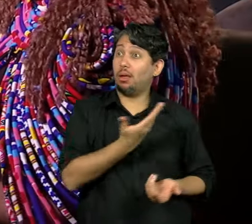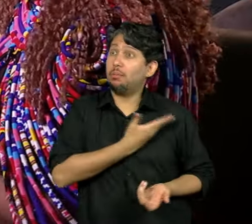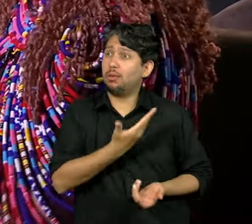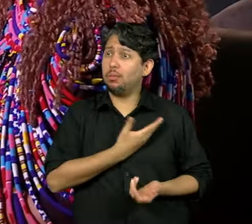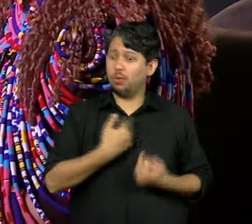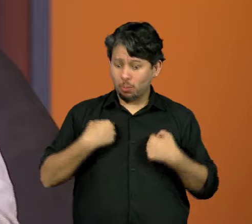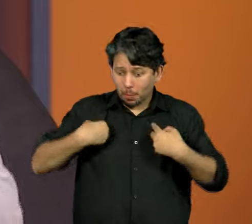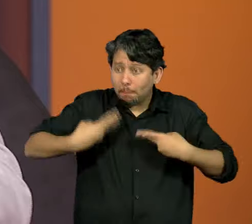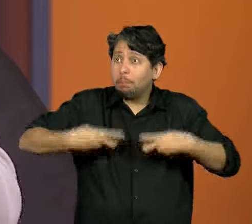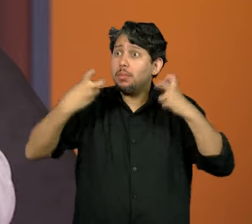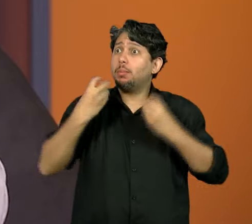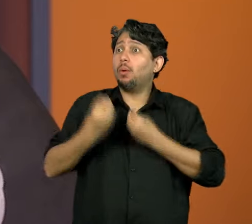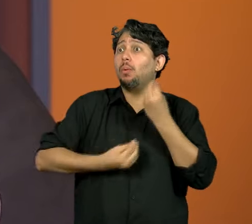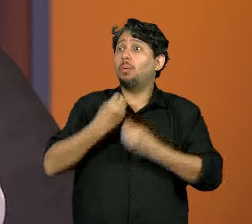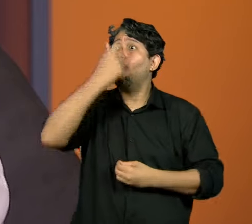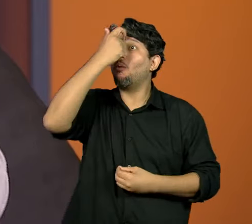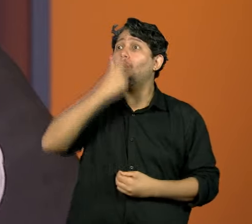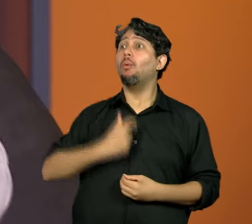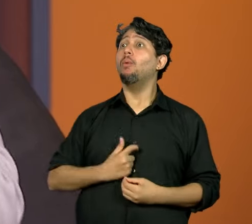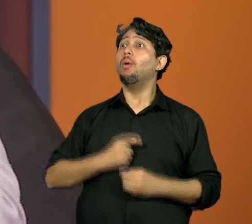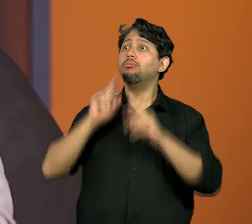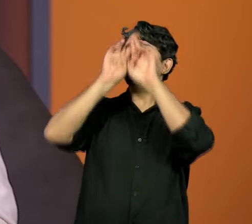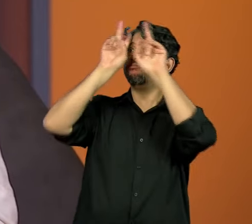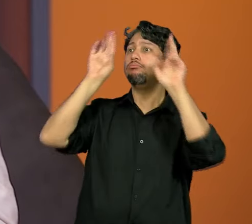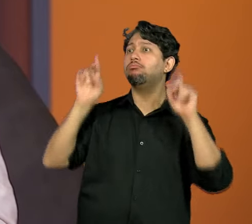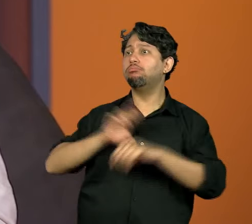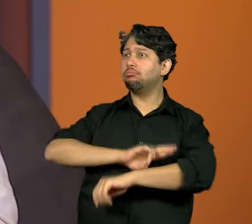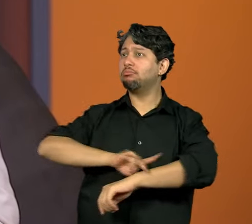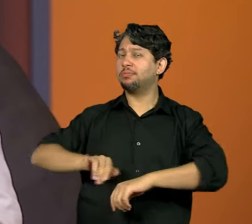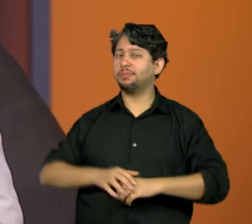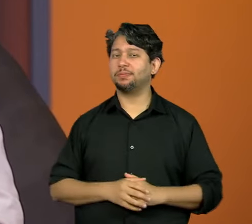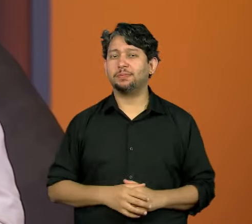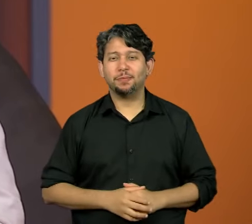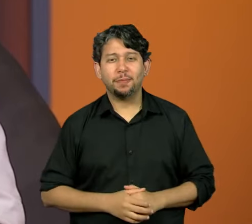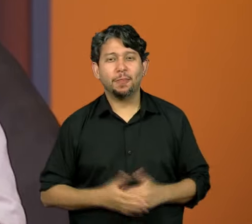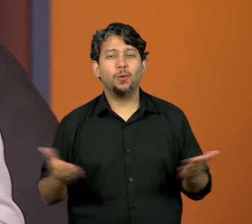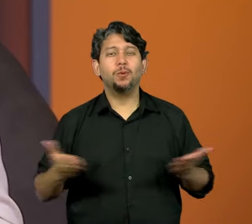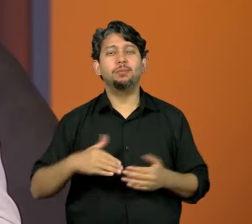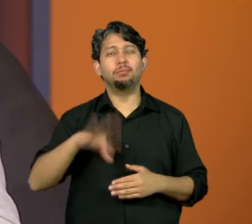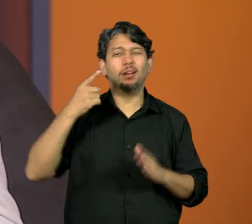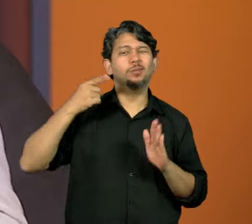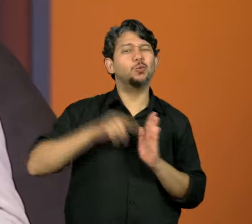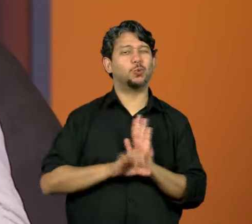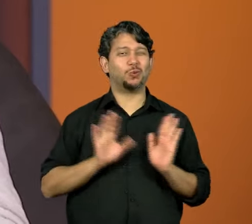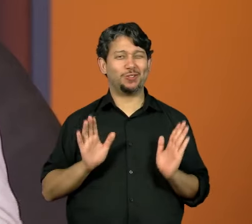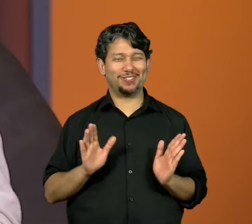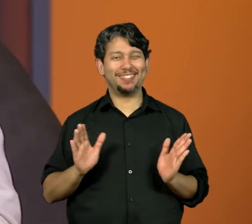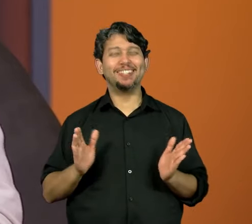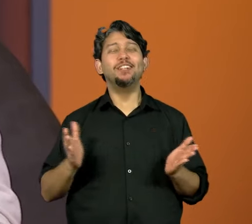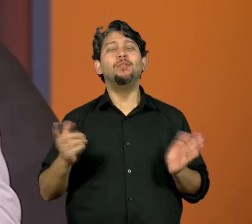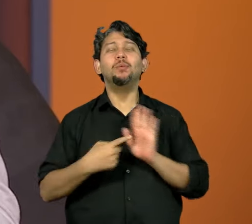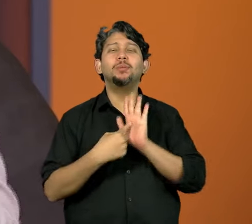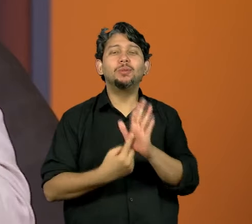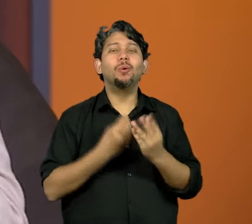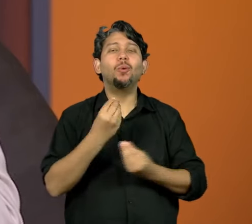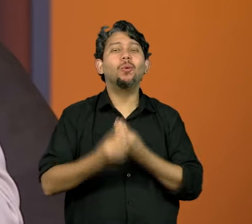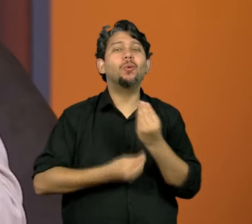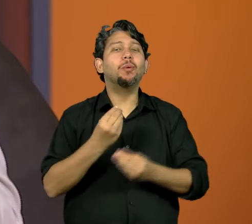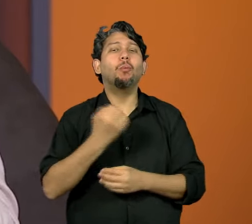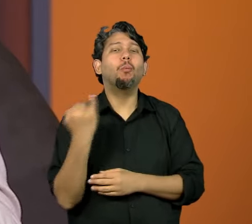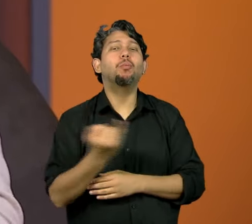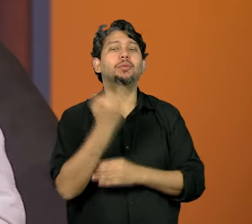assim sucessivamente. E eu vou convidar vocês para a gente ir um pouquinho mais a fundo na discussão e entender melhor a importância da